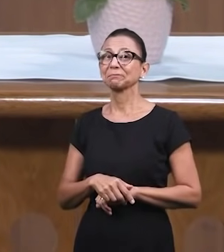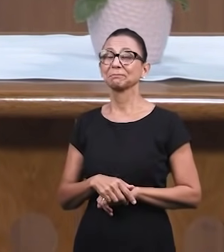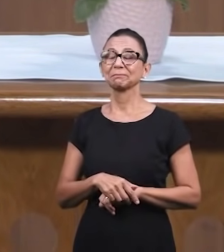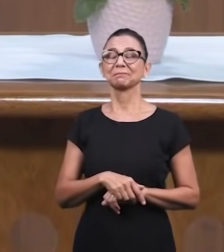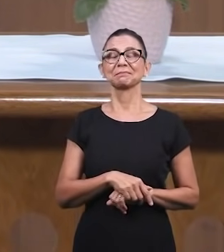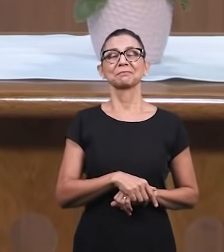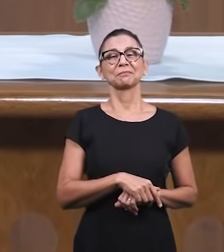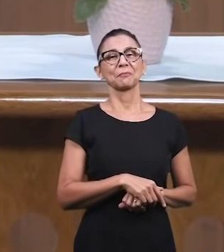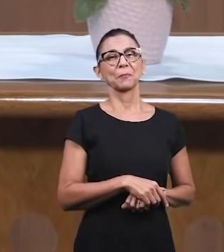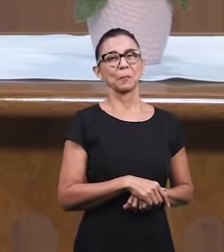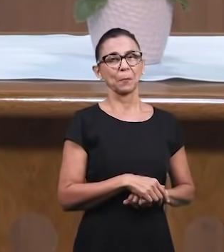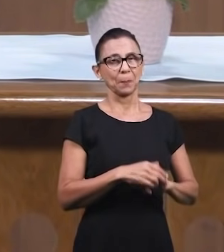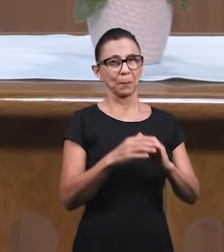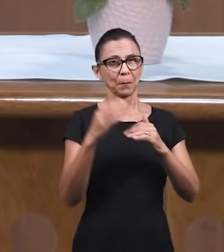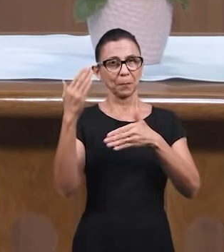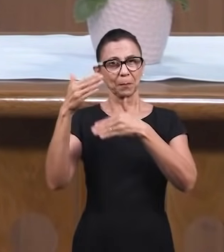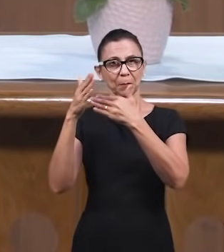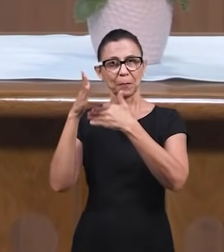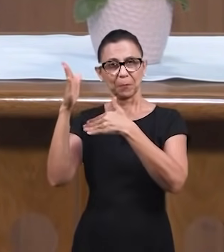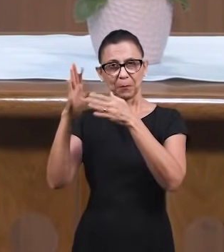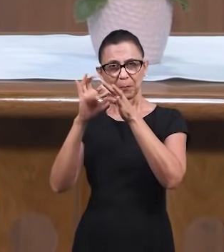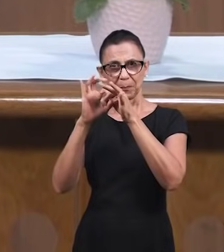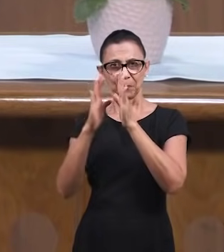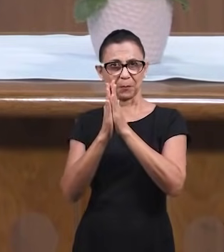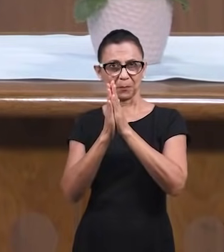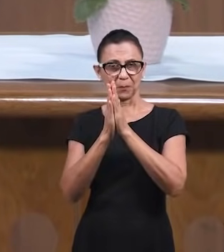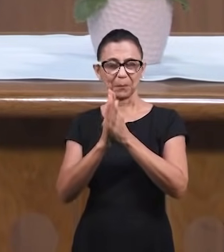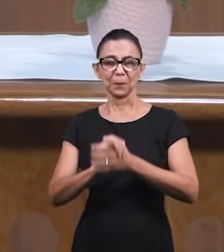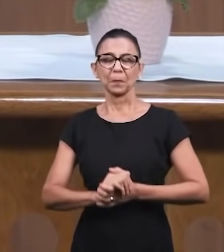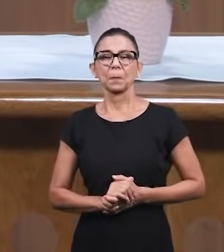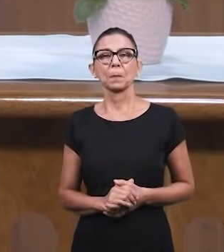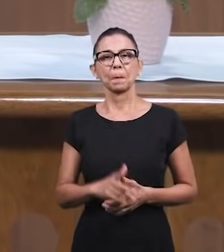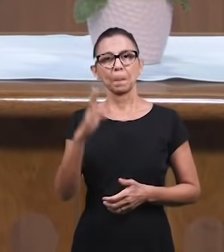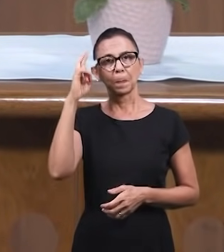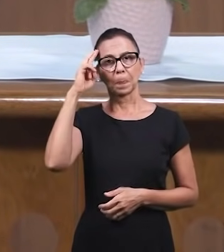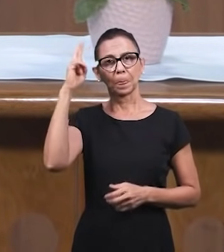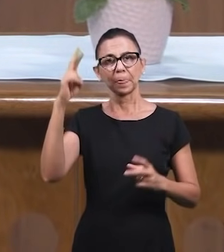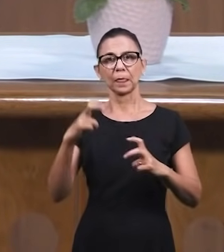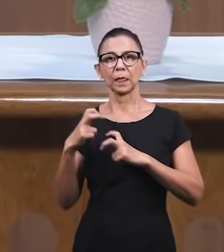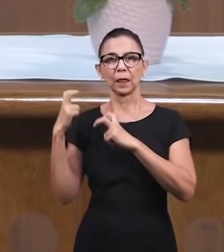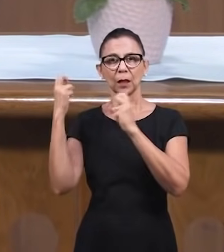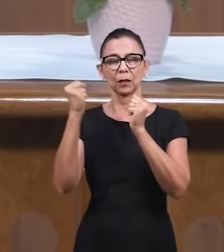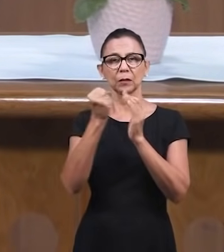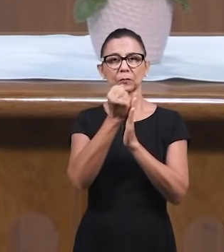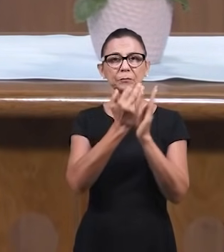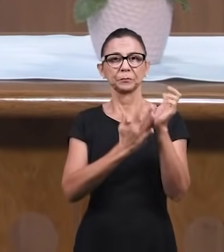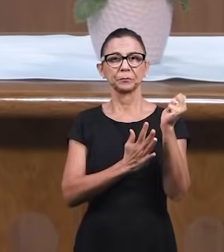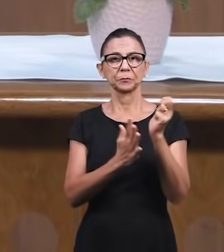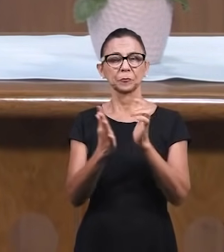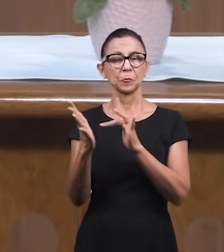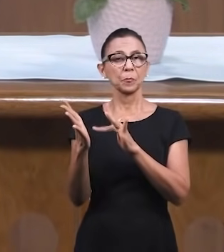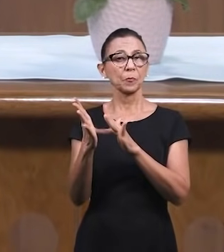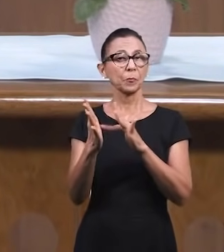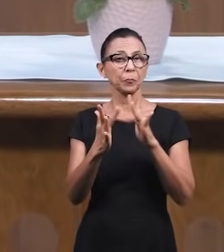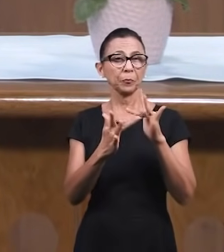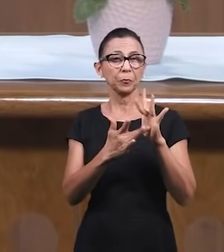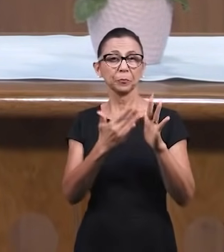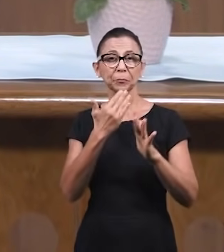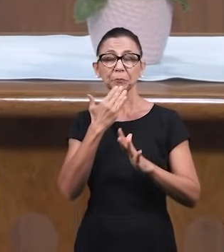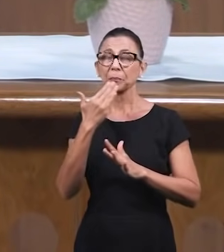esses instantes agora, vamos estar na Sua presença. Vamos orar? Senhor, nós clamamos pelo poder que há no sangue do Senhor